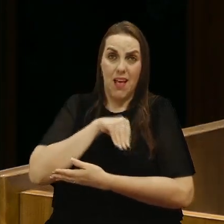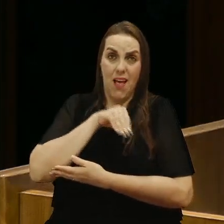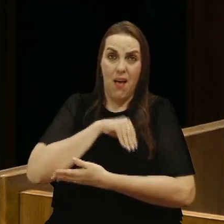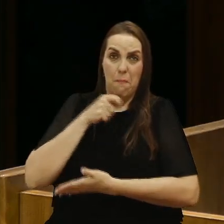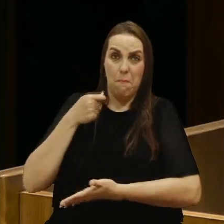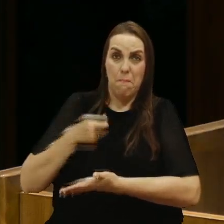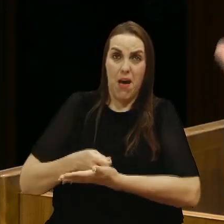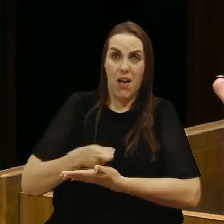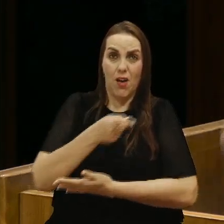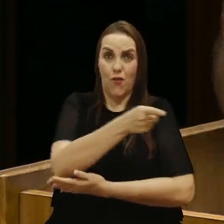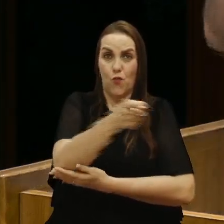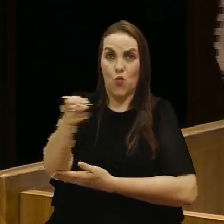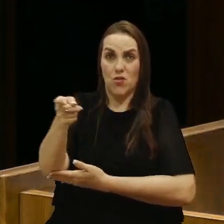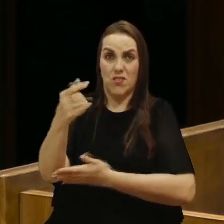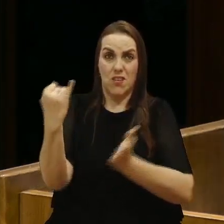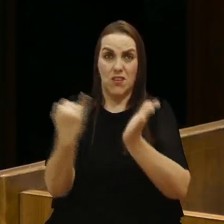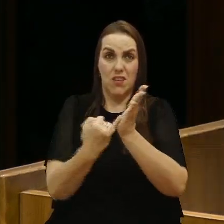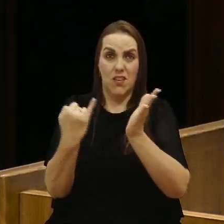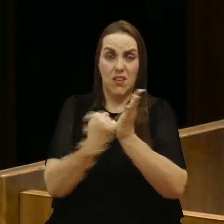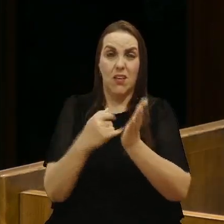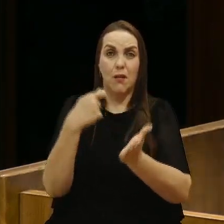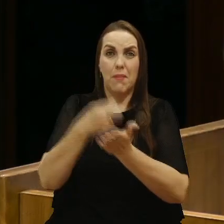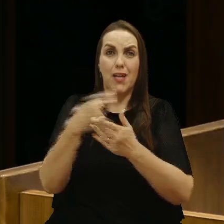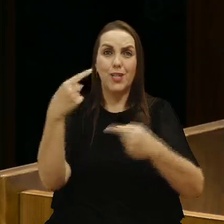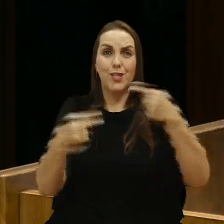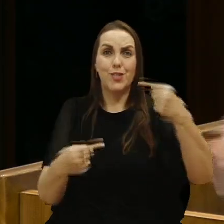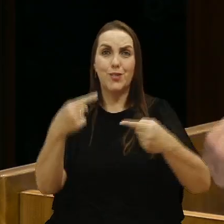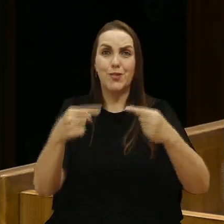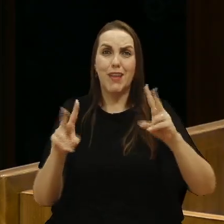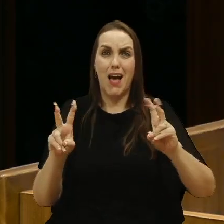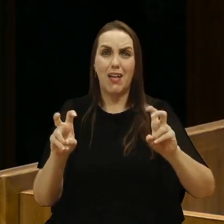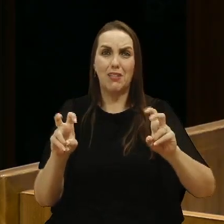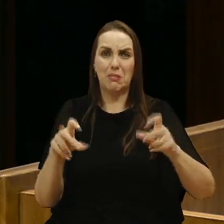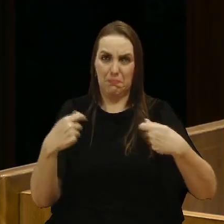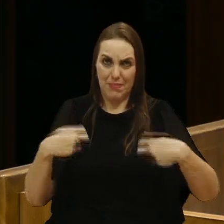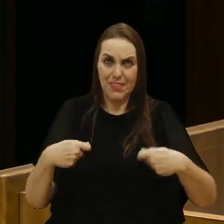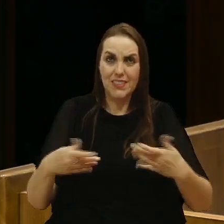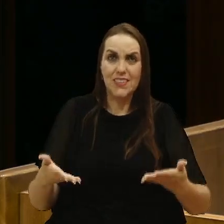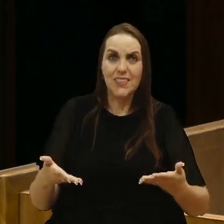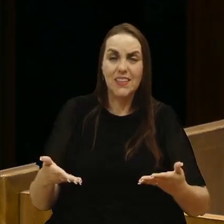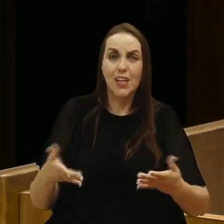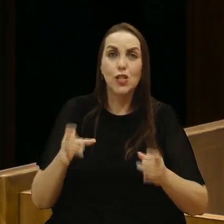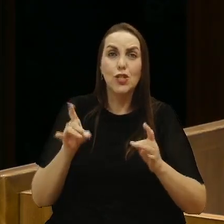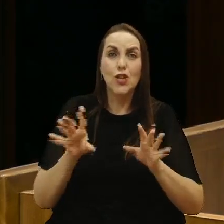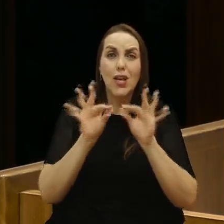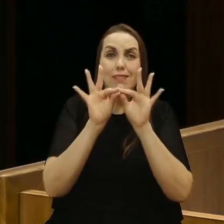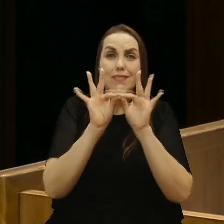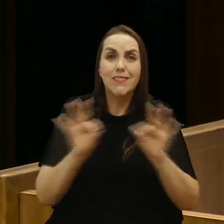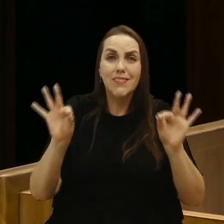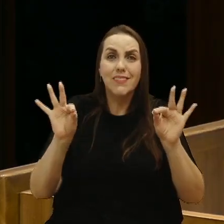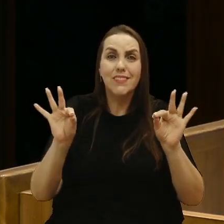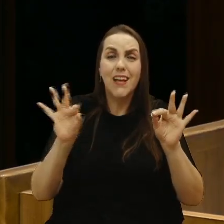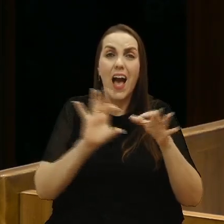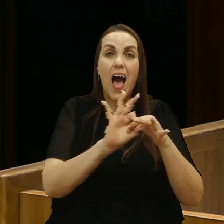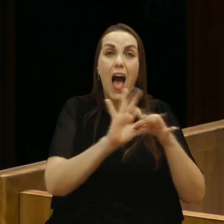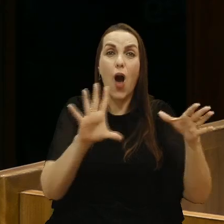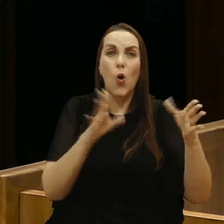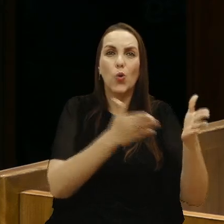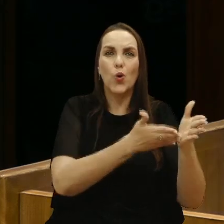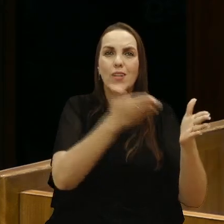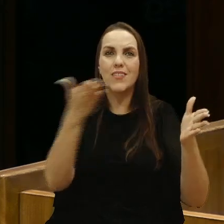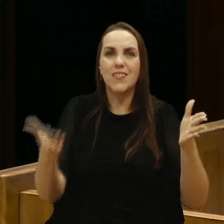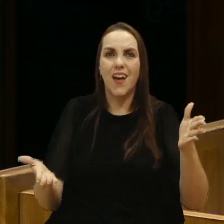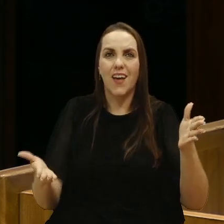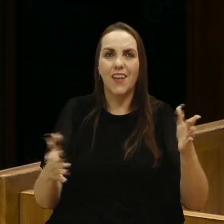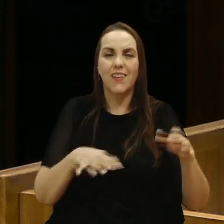por você, contribuinte, para discutir um assunto que nem precisaria ser discutido, porque é meramente autorizativo